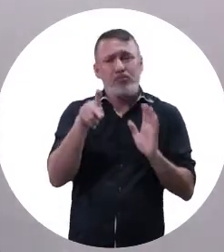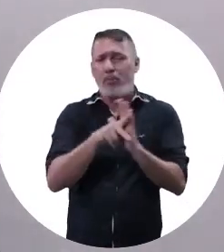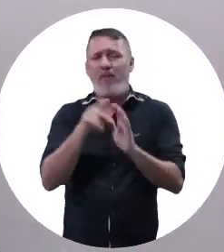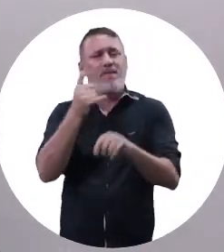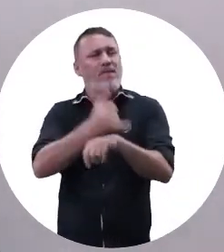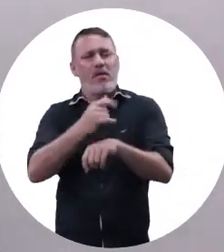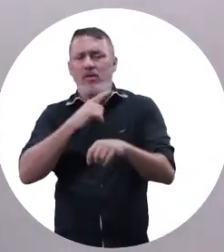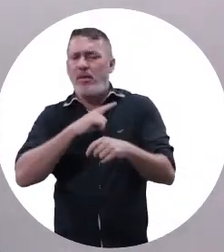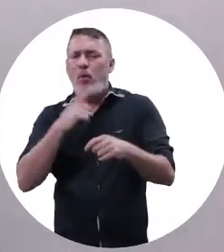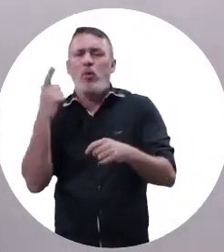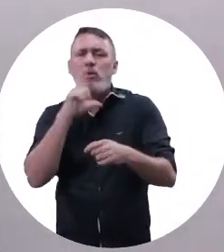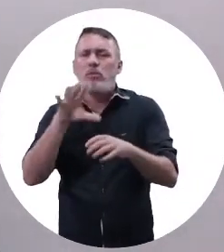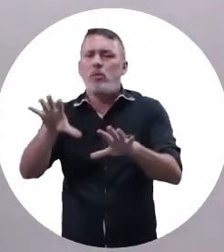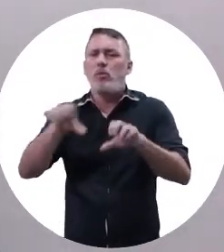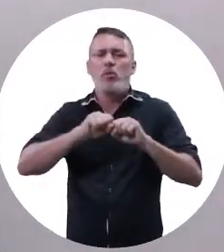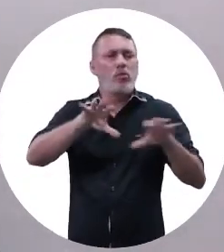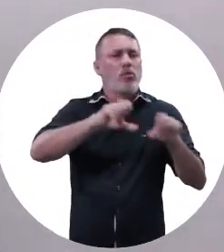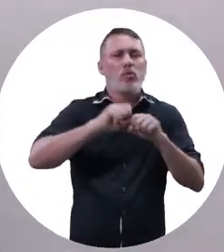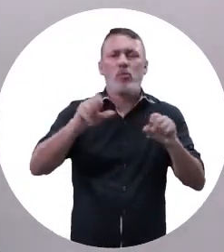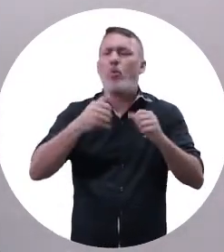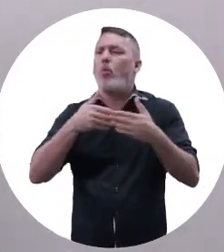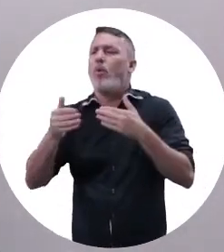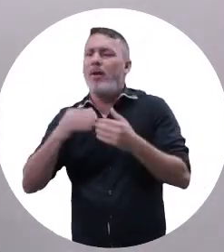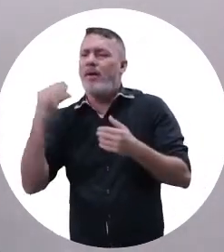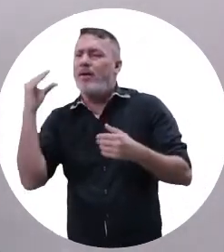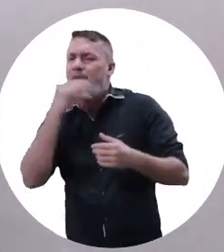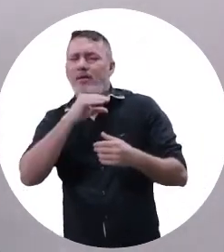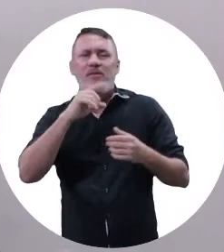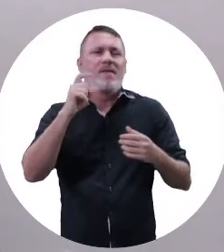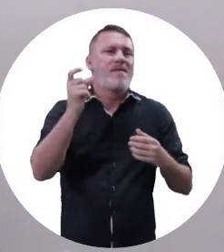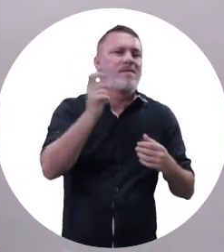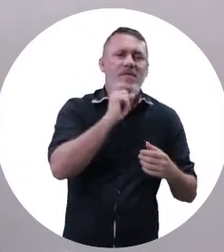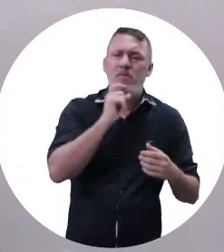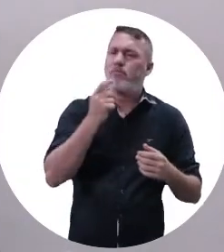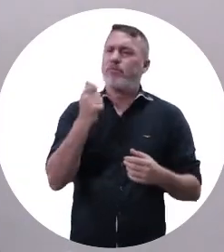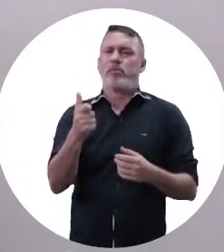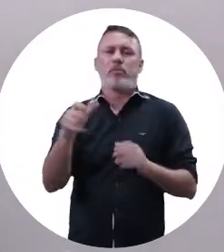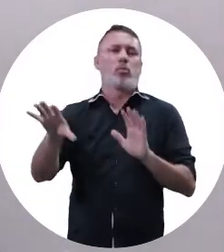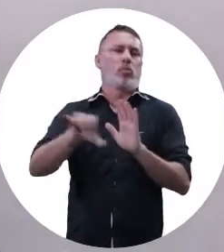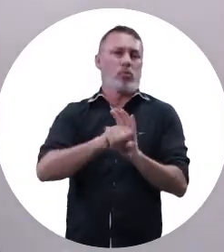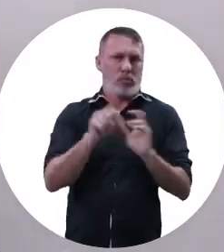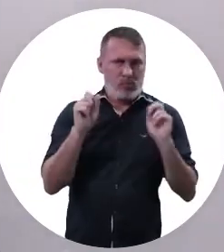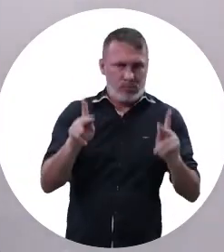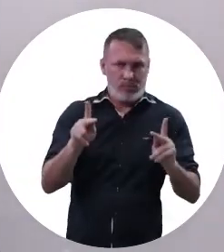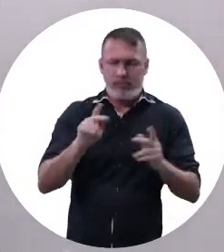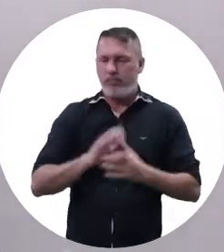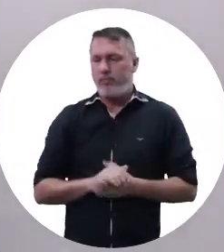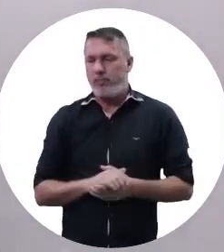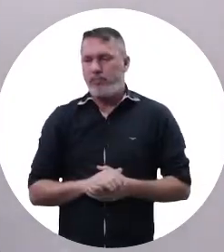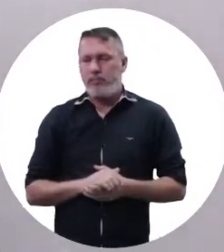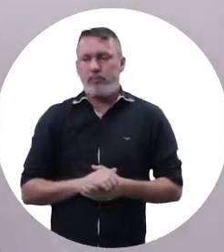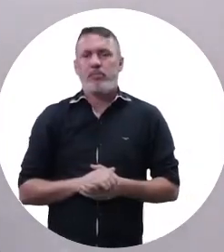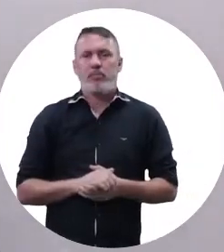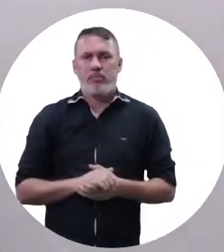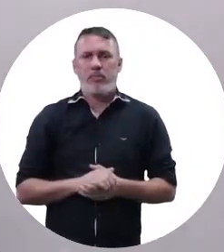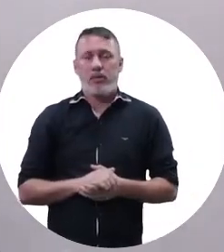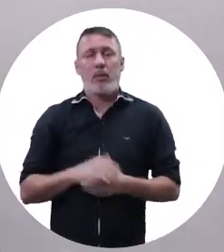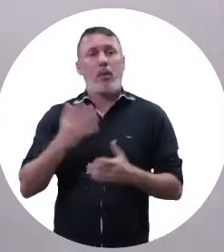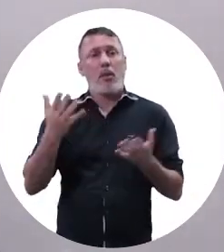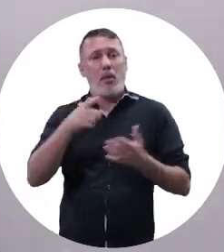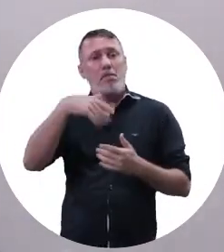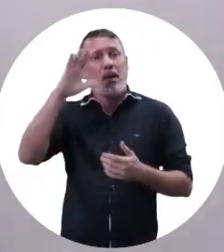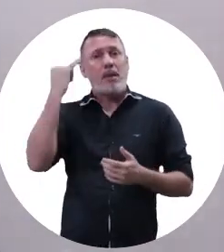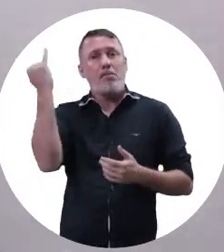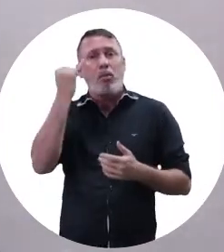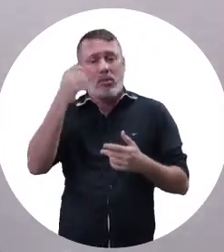liga metálica. Geralmente é um metal ligado com outro metal para formar uma única liga metálica. Certo? O